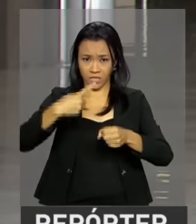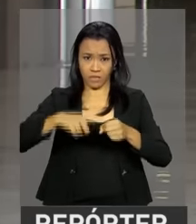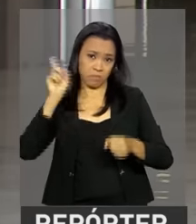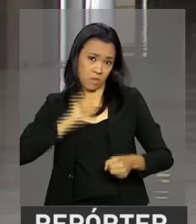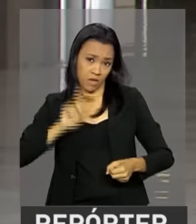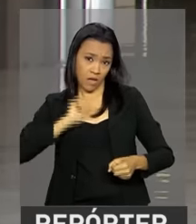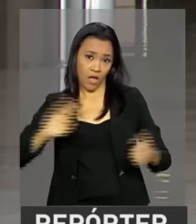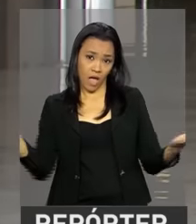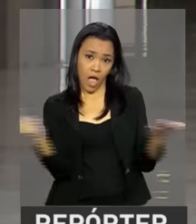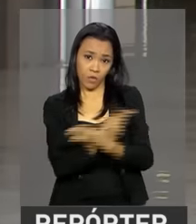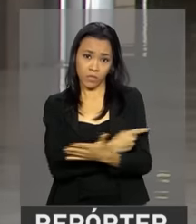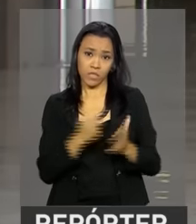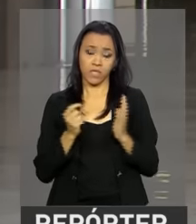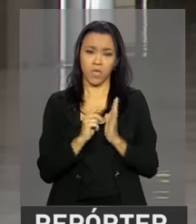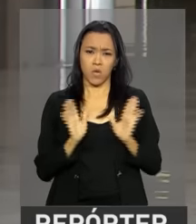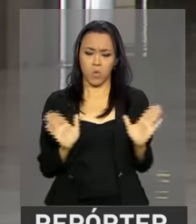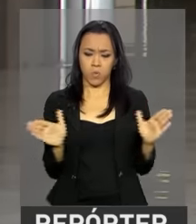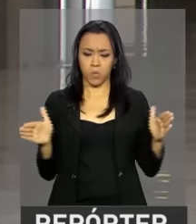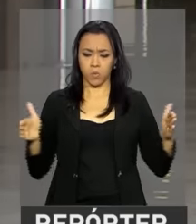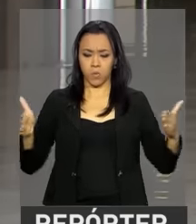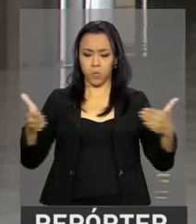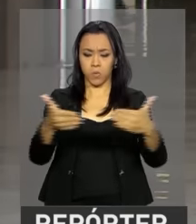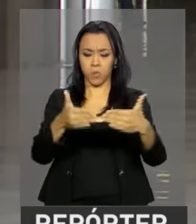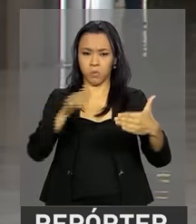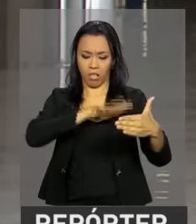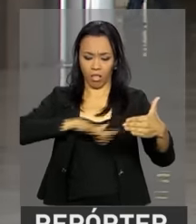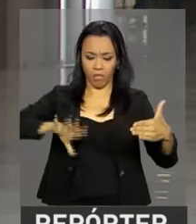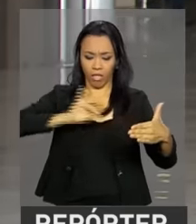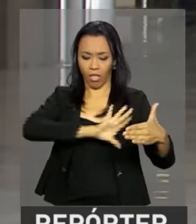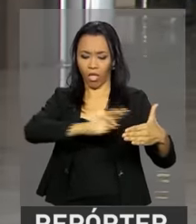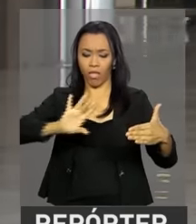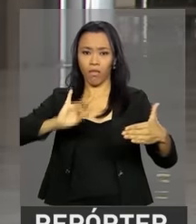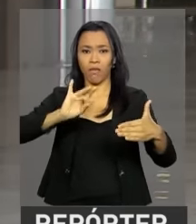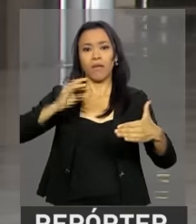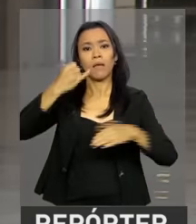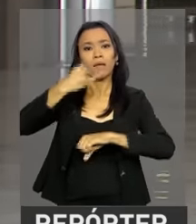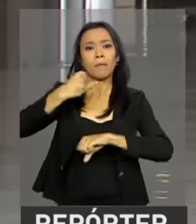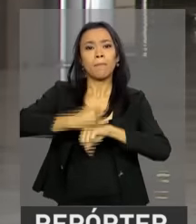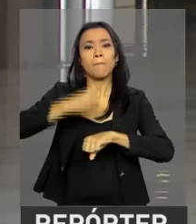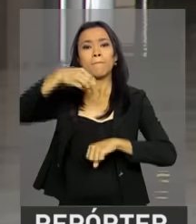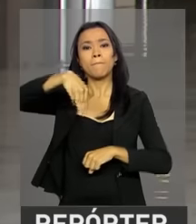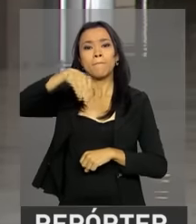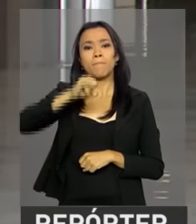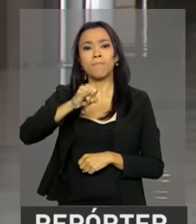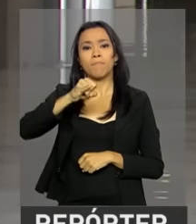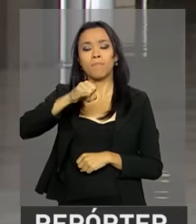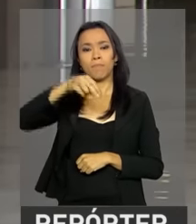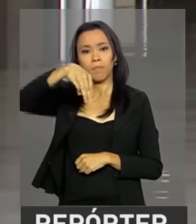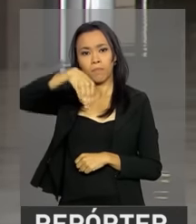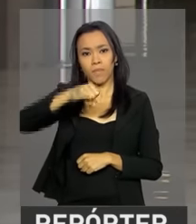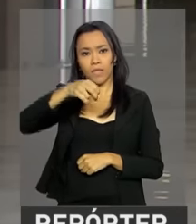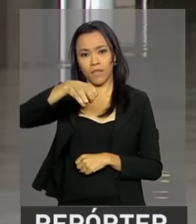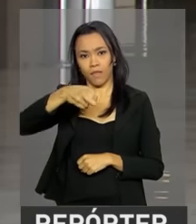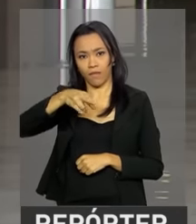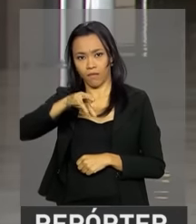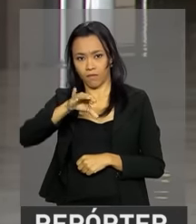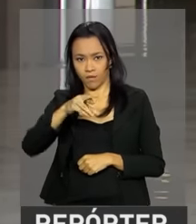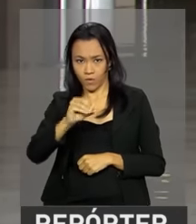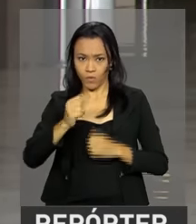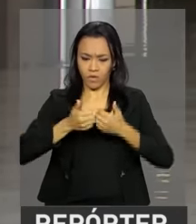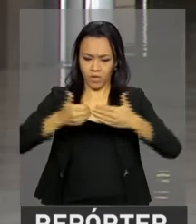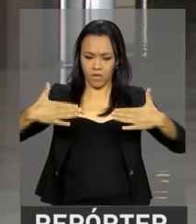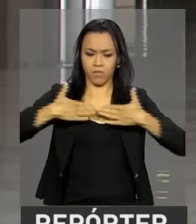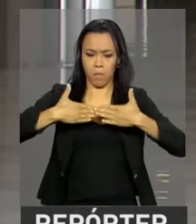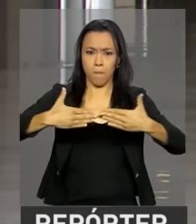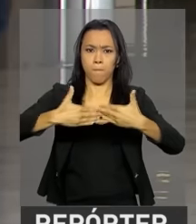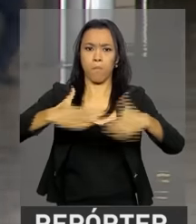partir do rompimento de uma barragem de rejeitos de minérios e na cidade que aconteceu na cidade eh de Mariana